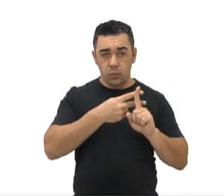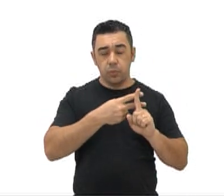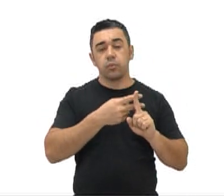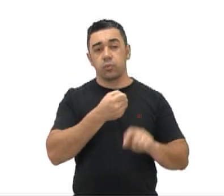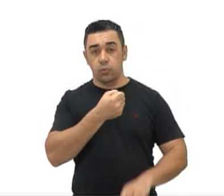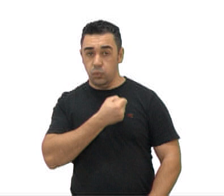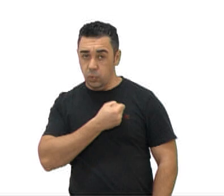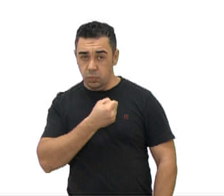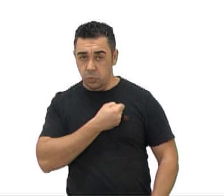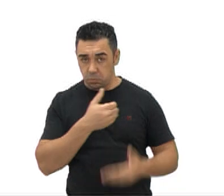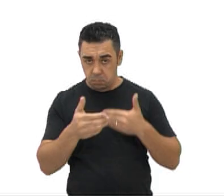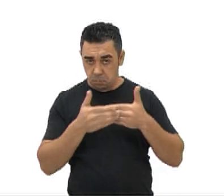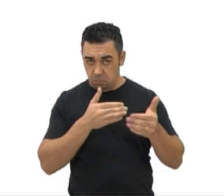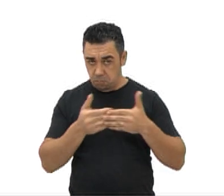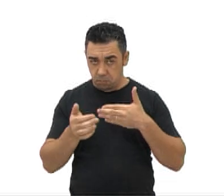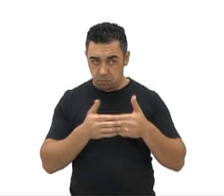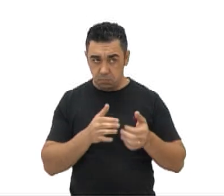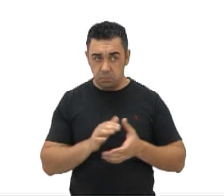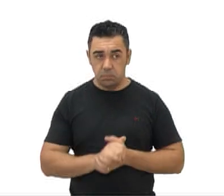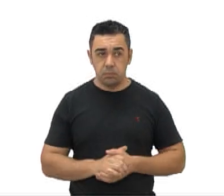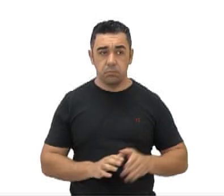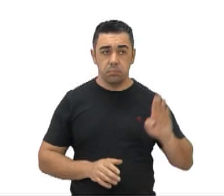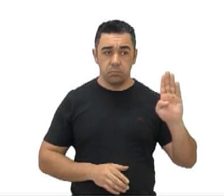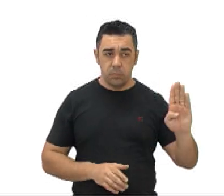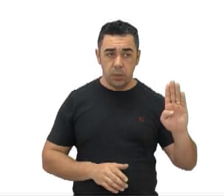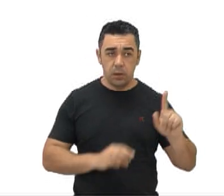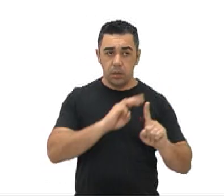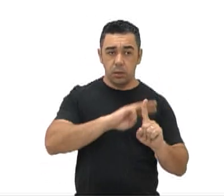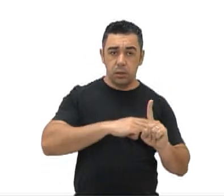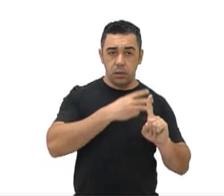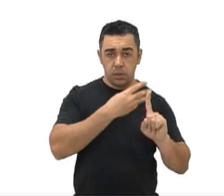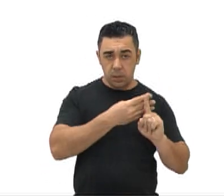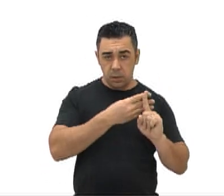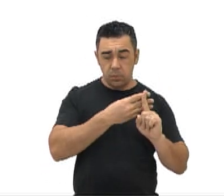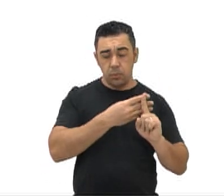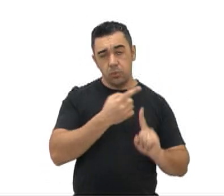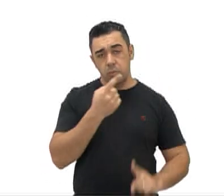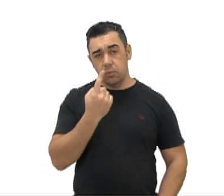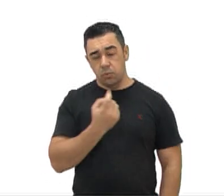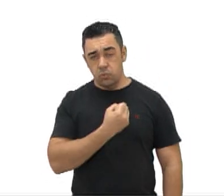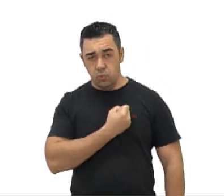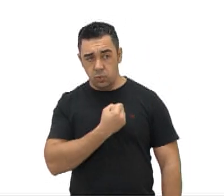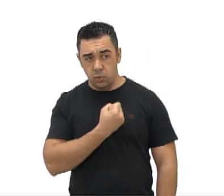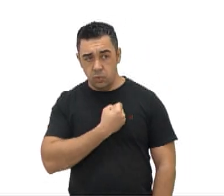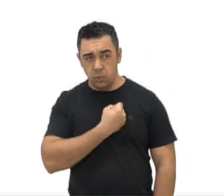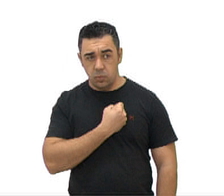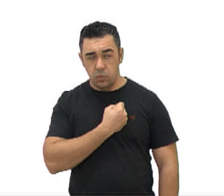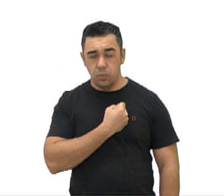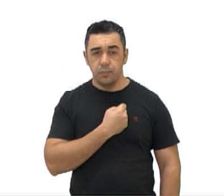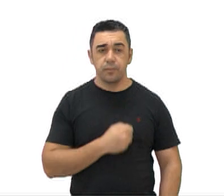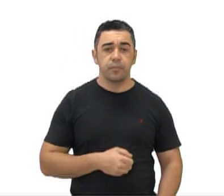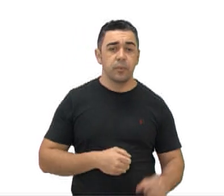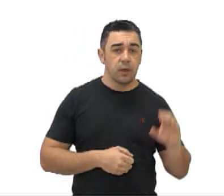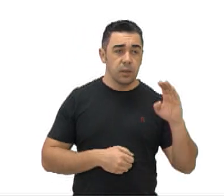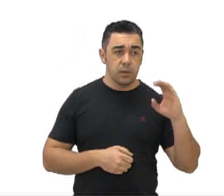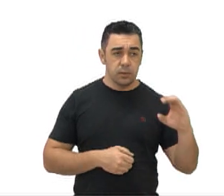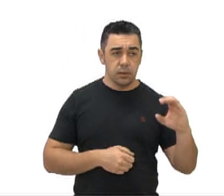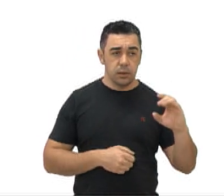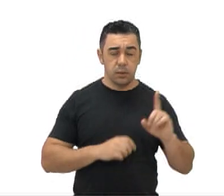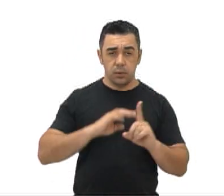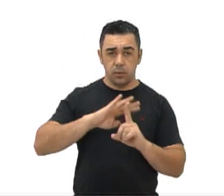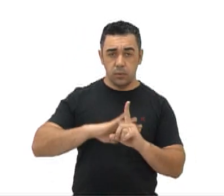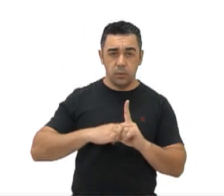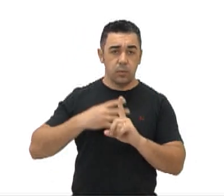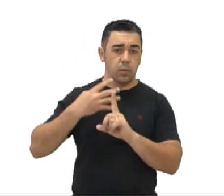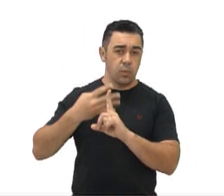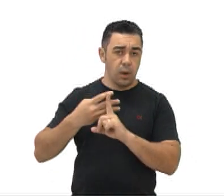representação da expressão A, B e C. A letra A é o dobro do número. E a letra B,